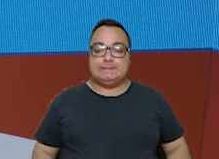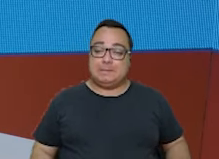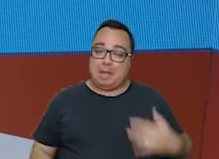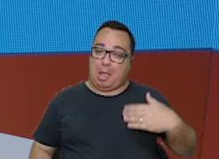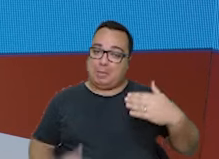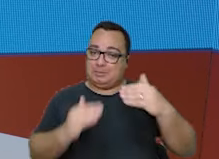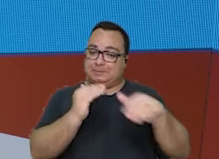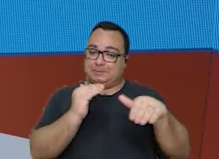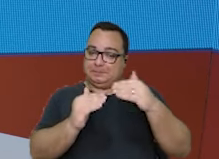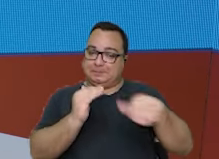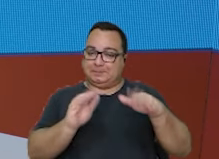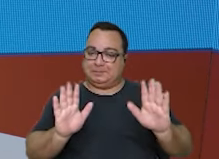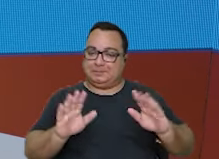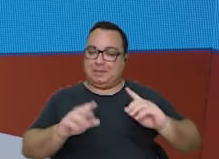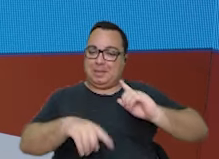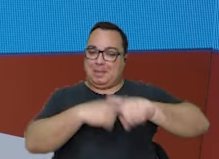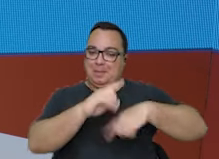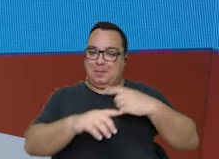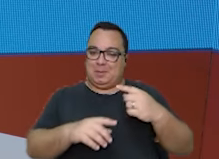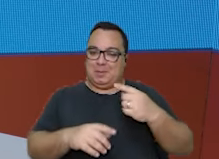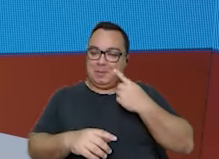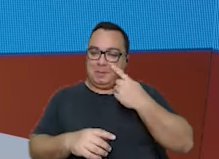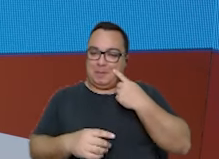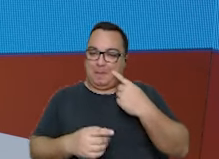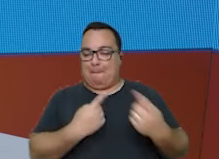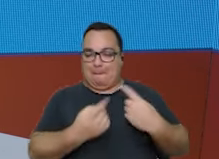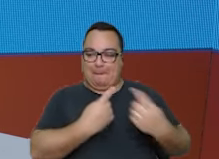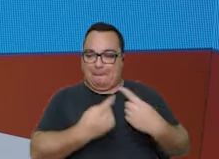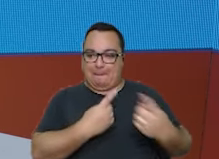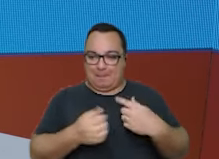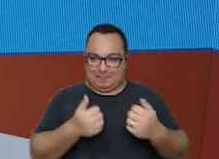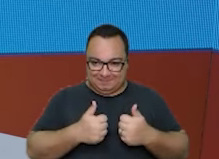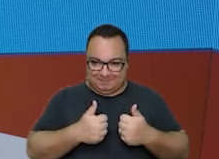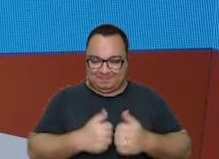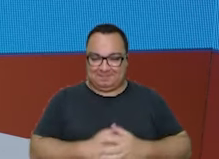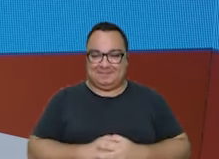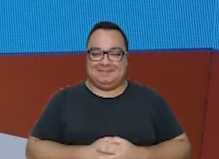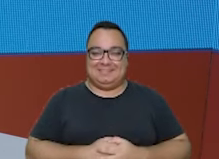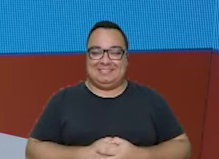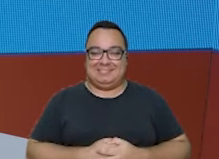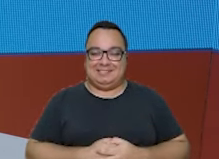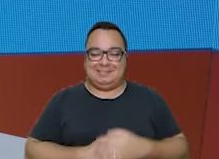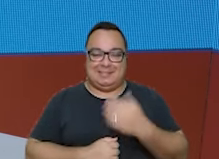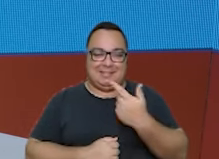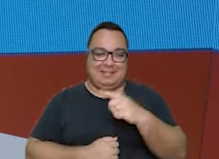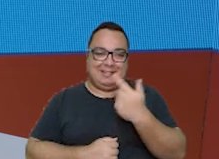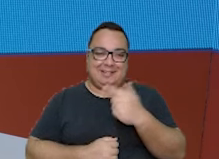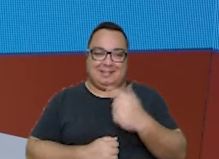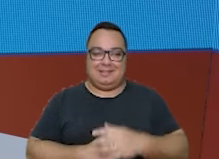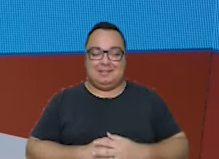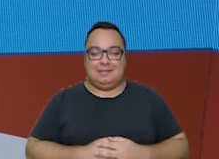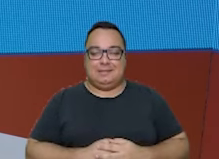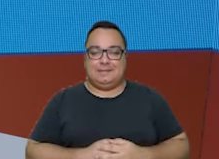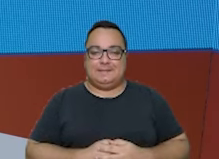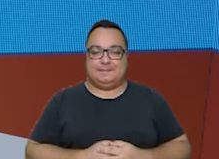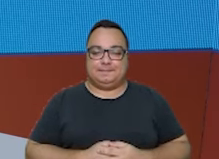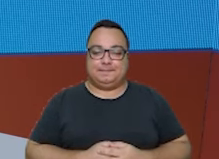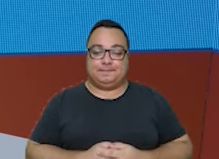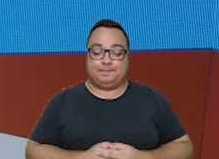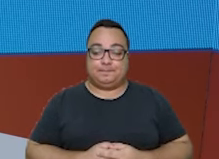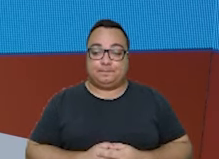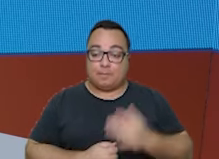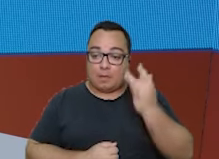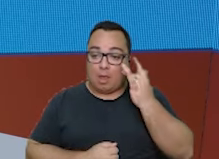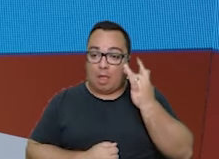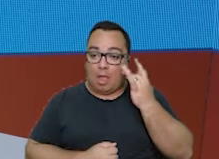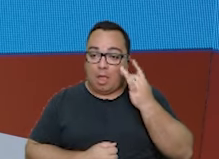e a gente depois no fora do estúdio a gente tira diferença Acer mas eu acho